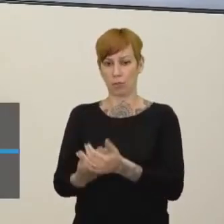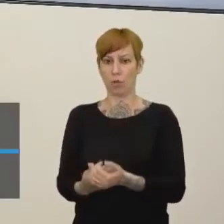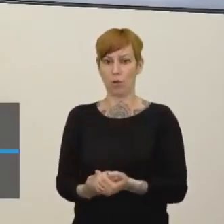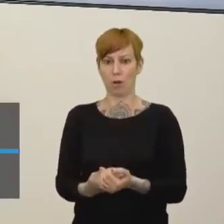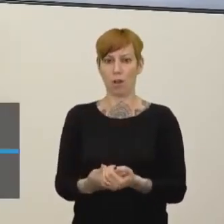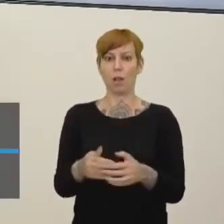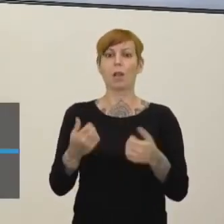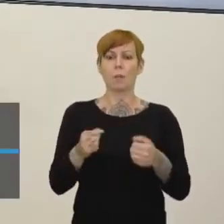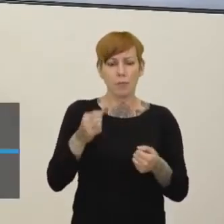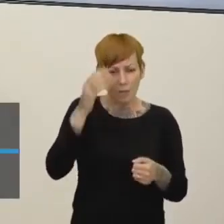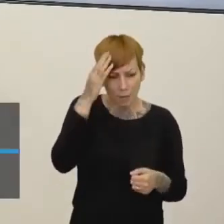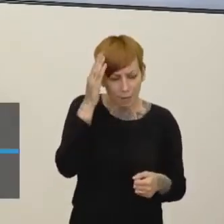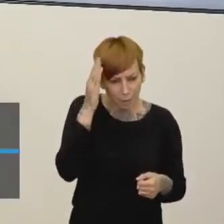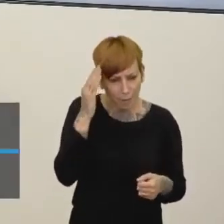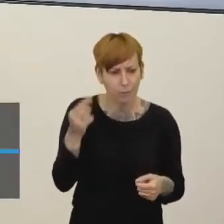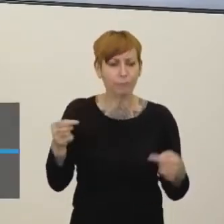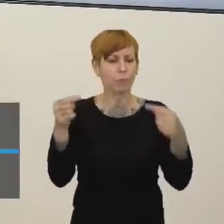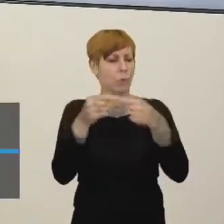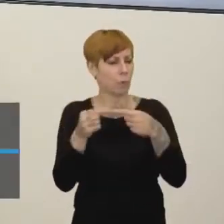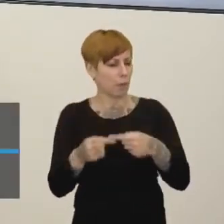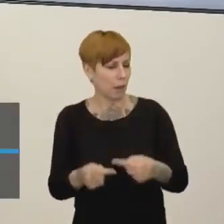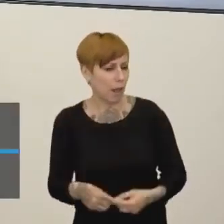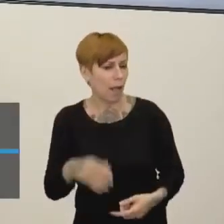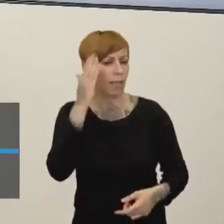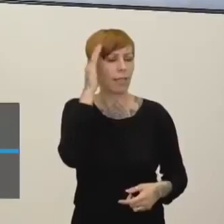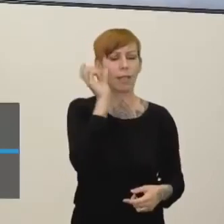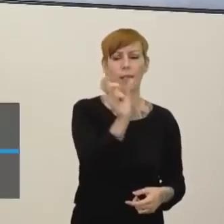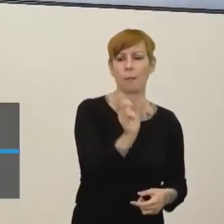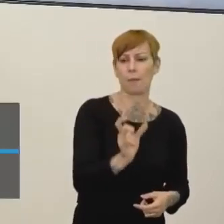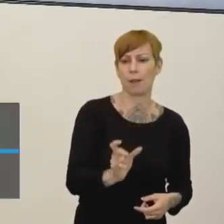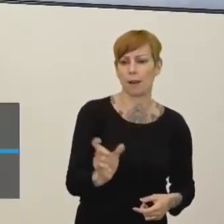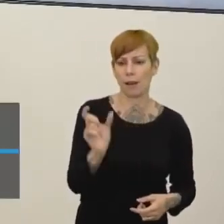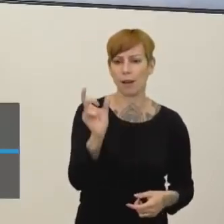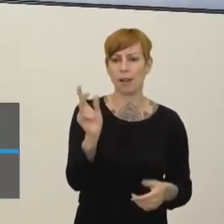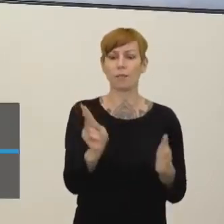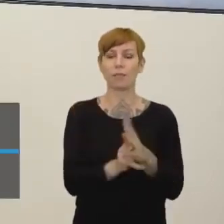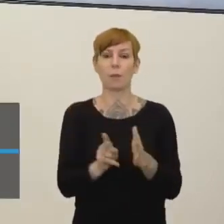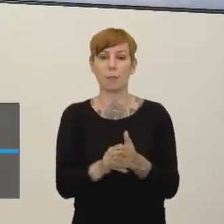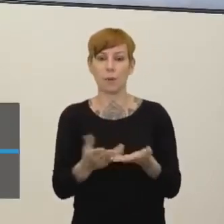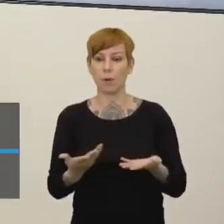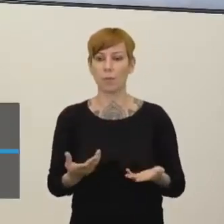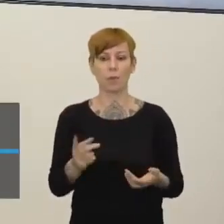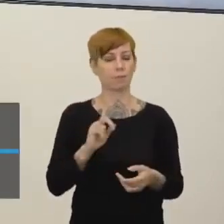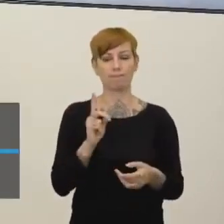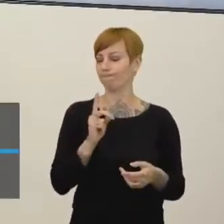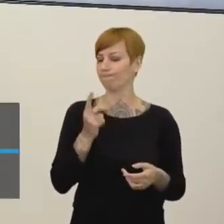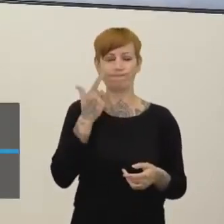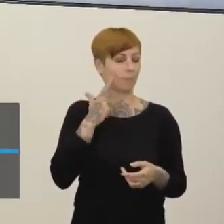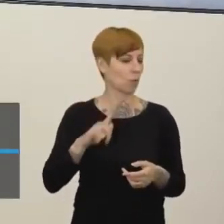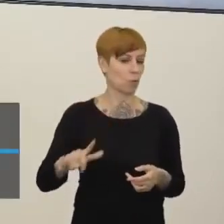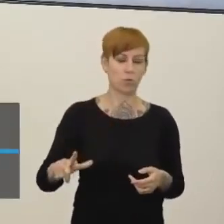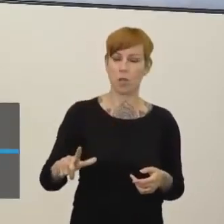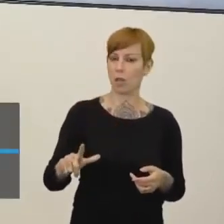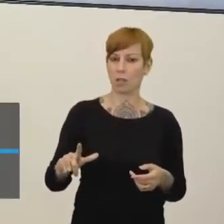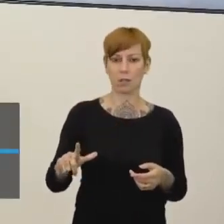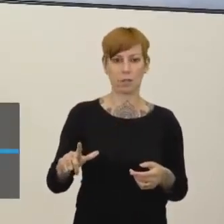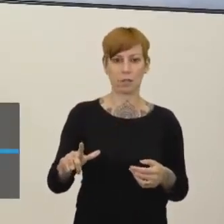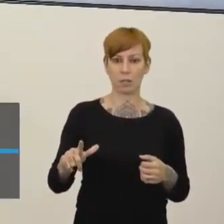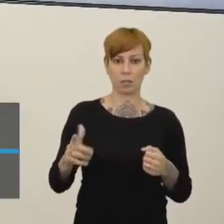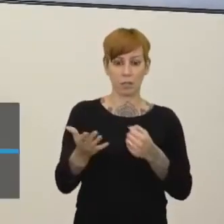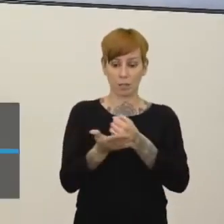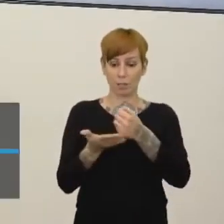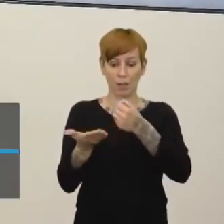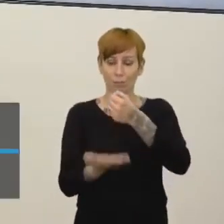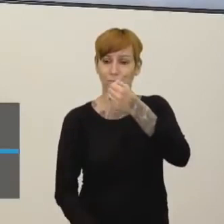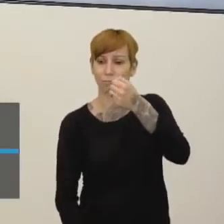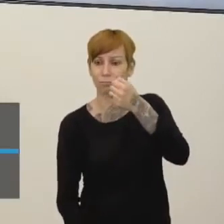a ironia do texto, uma palavra específica, por que ela está ali, sabe fazer esses recortes? Não consegue. Então, esse está abaixo do básico, ele não